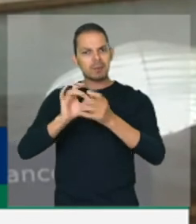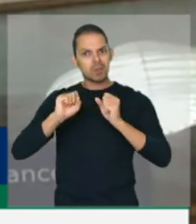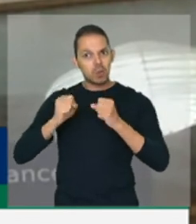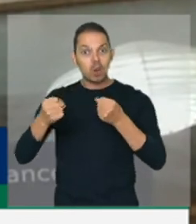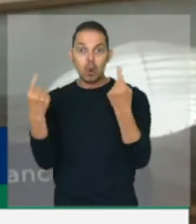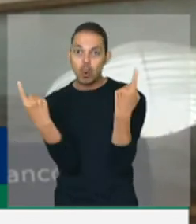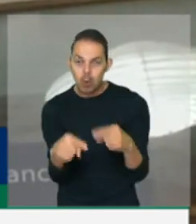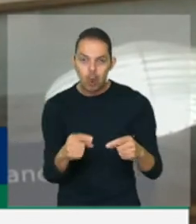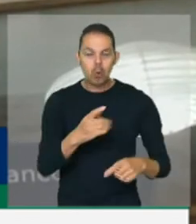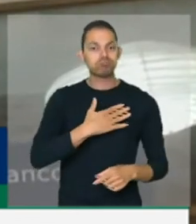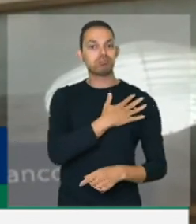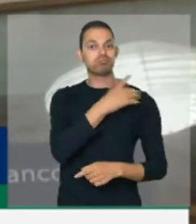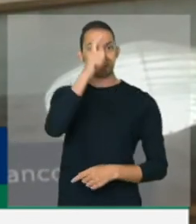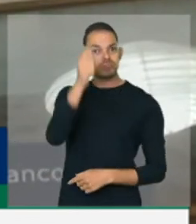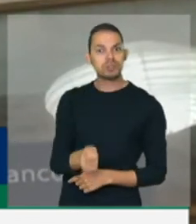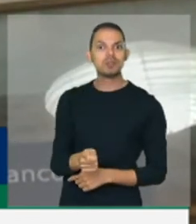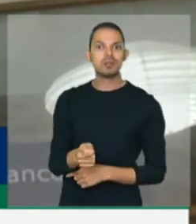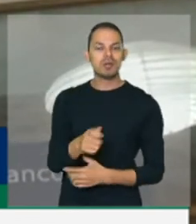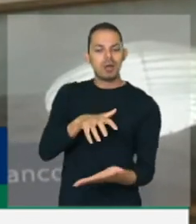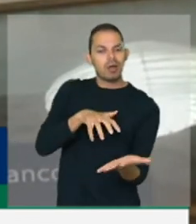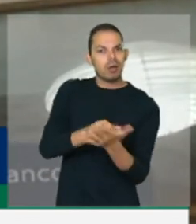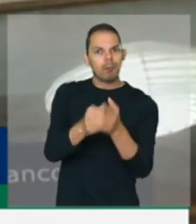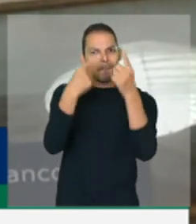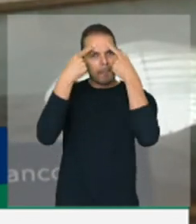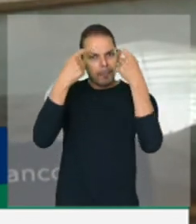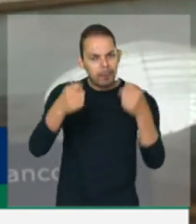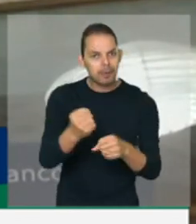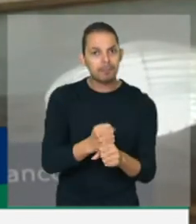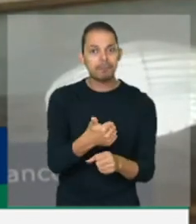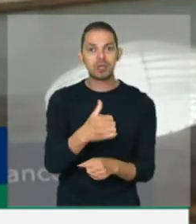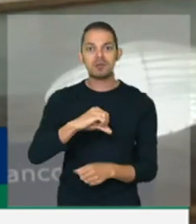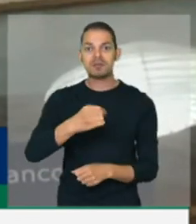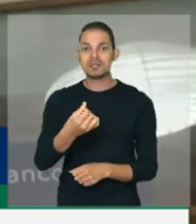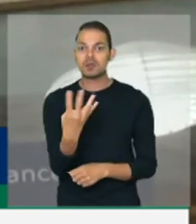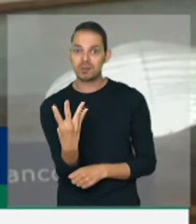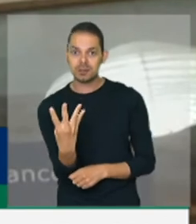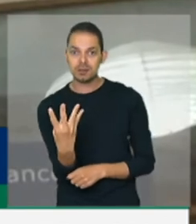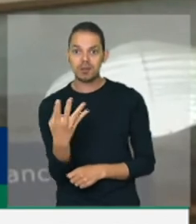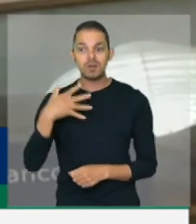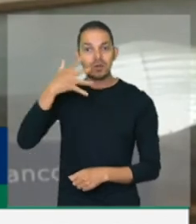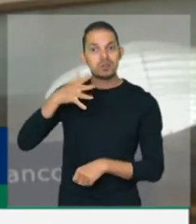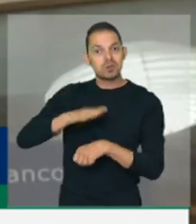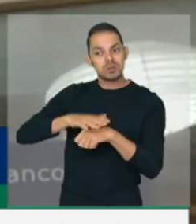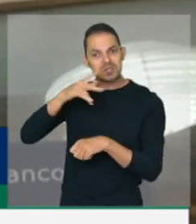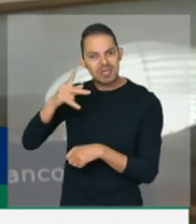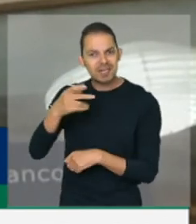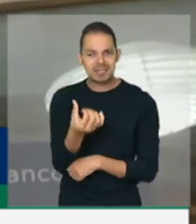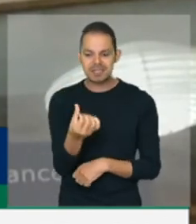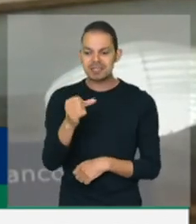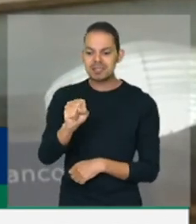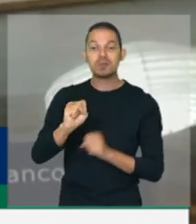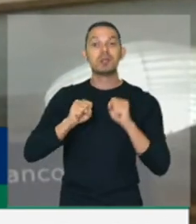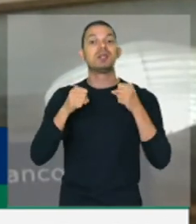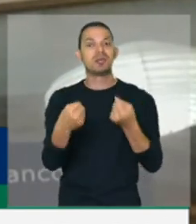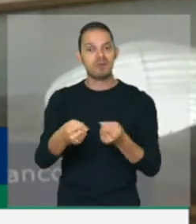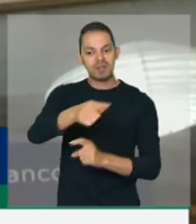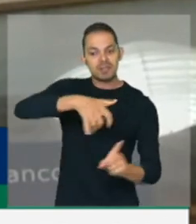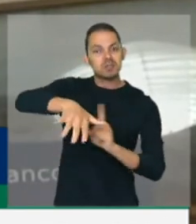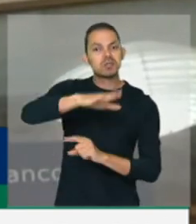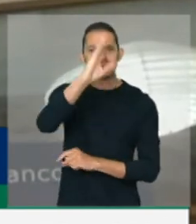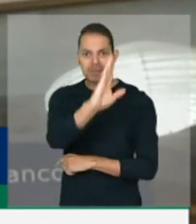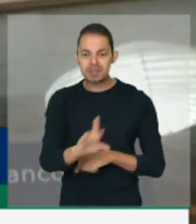a ditadura instalada covardemente e violentamente em 64. O seu discurso em 68 foi para defender a sociedade